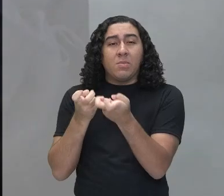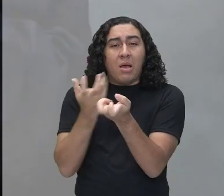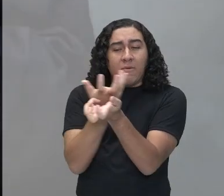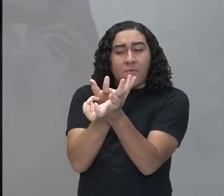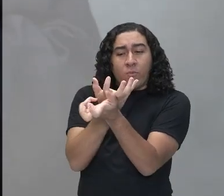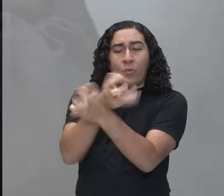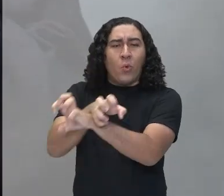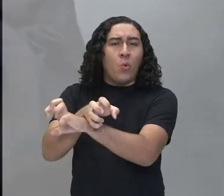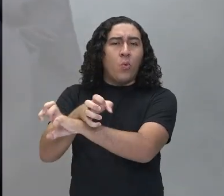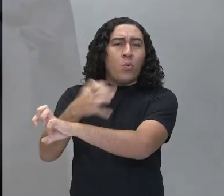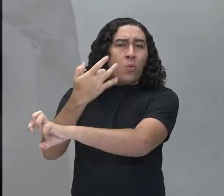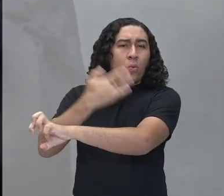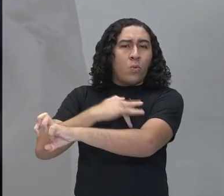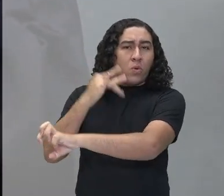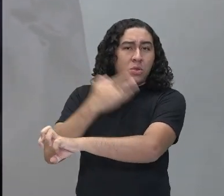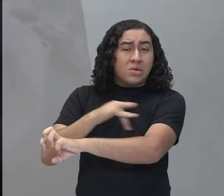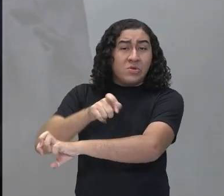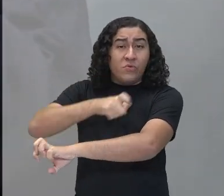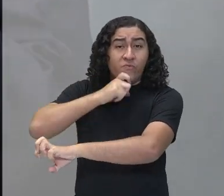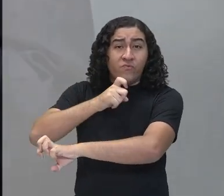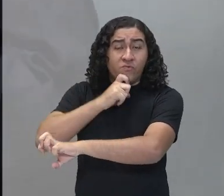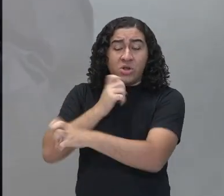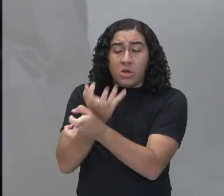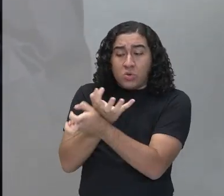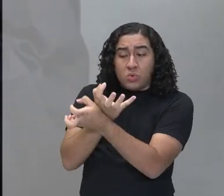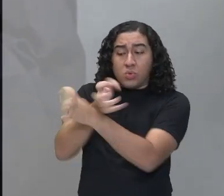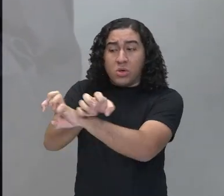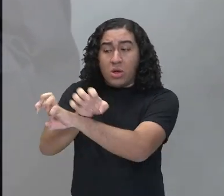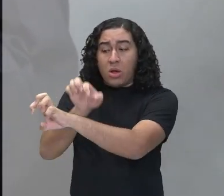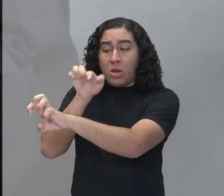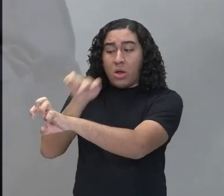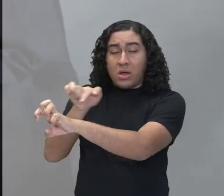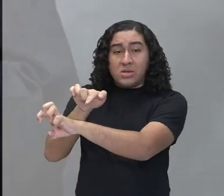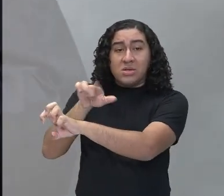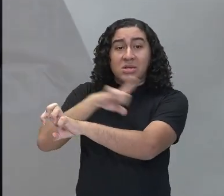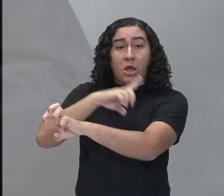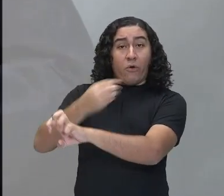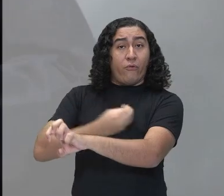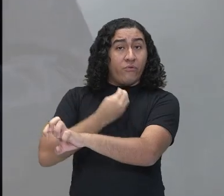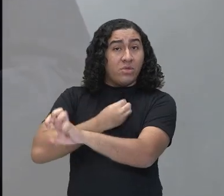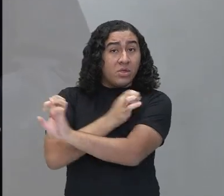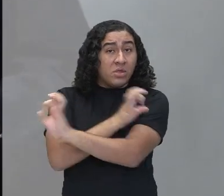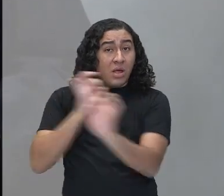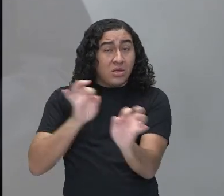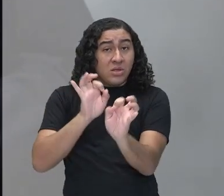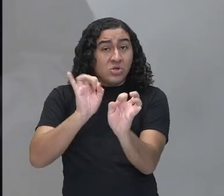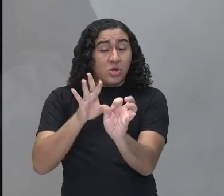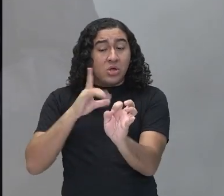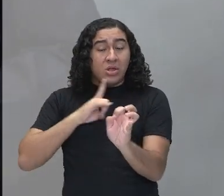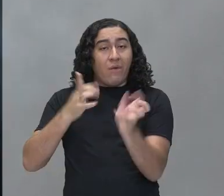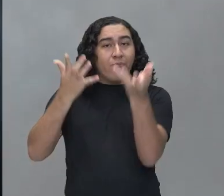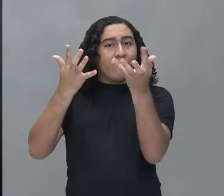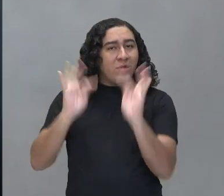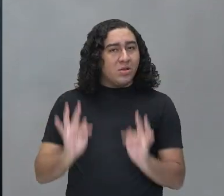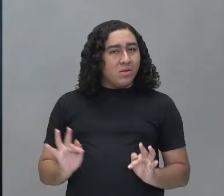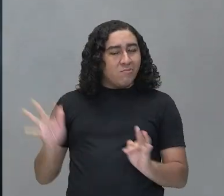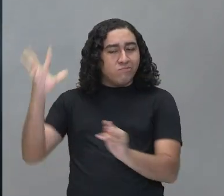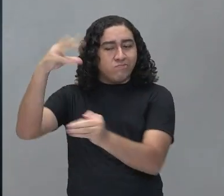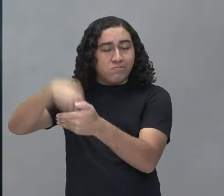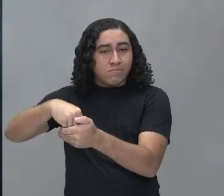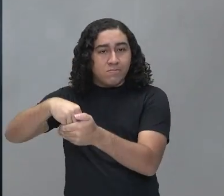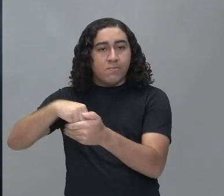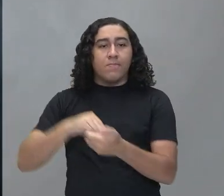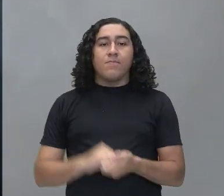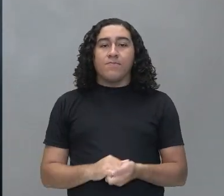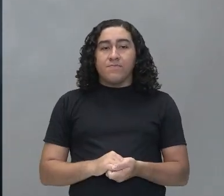caveira fria, único crânio que, ao invés dos vivos, só derrama alegria.